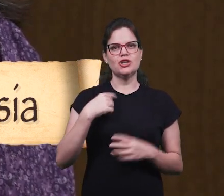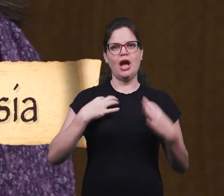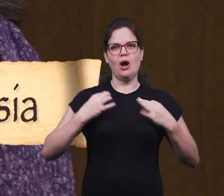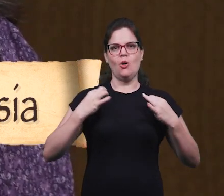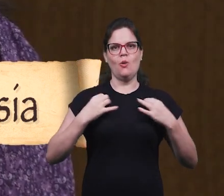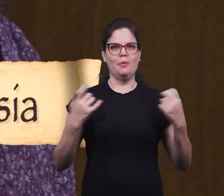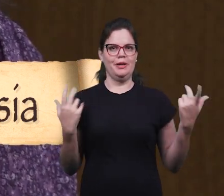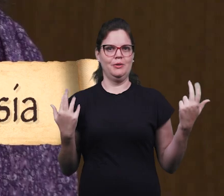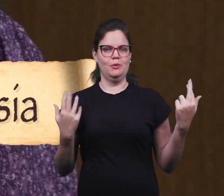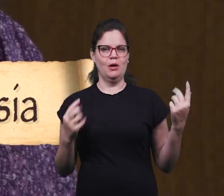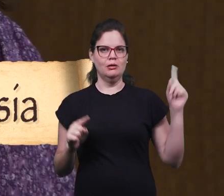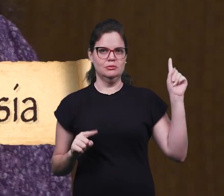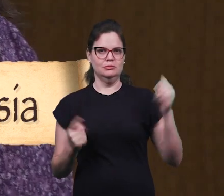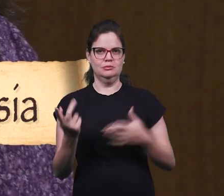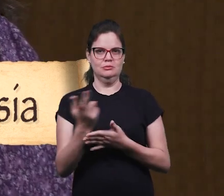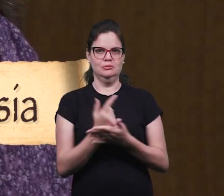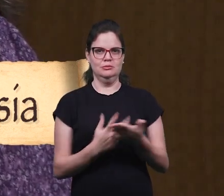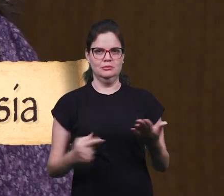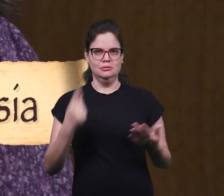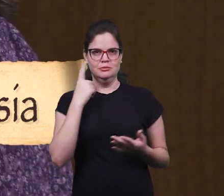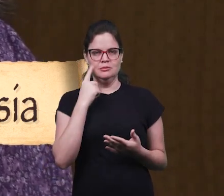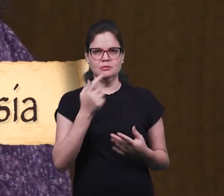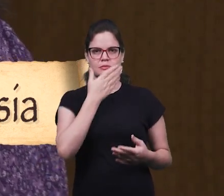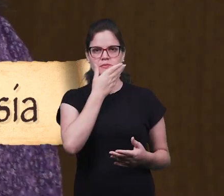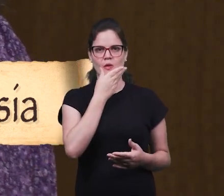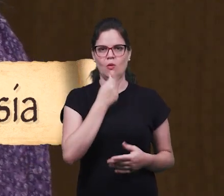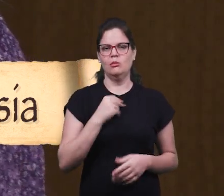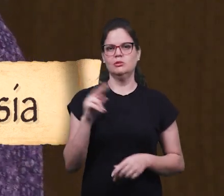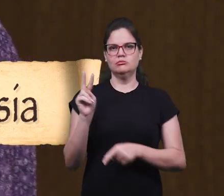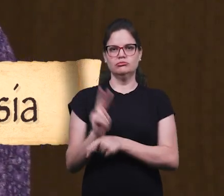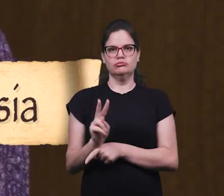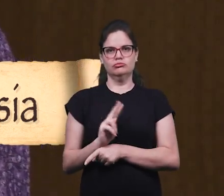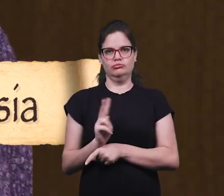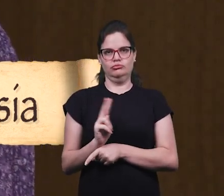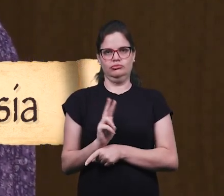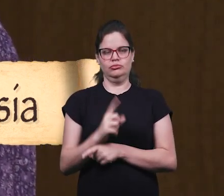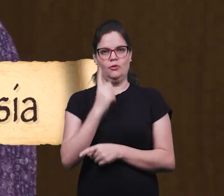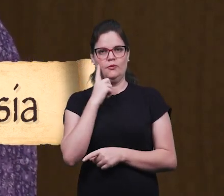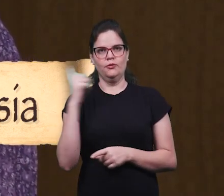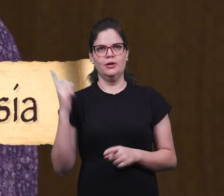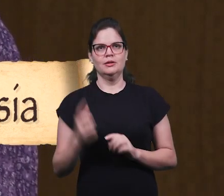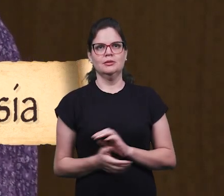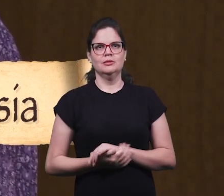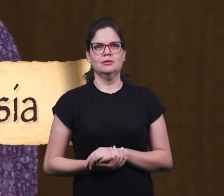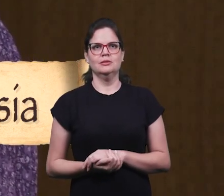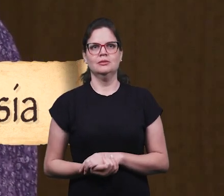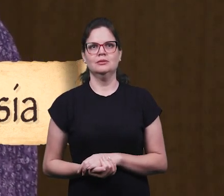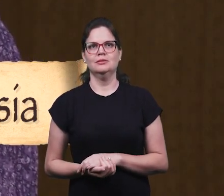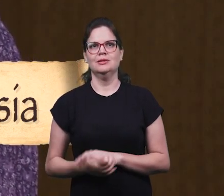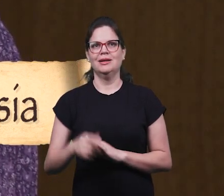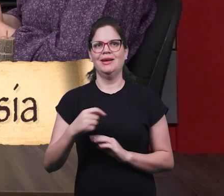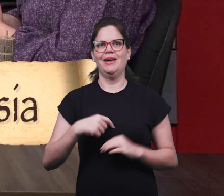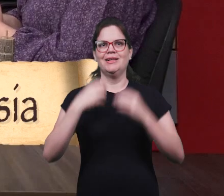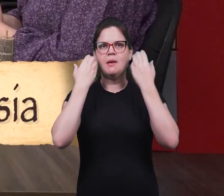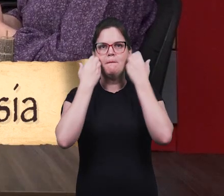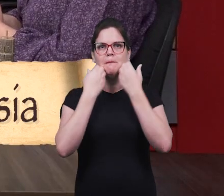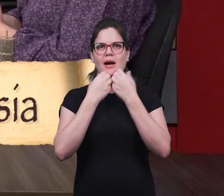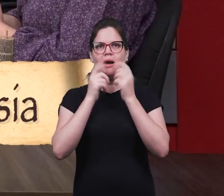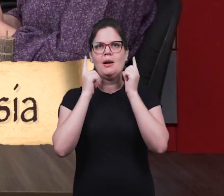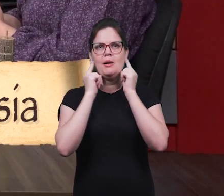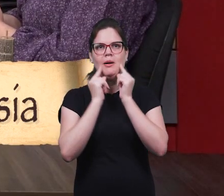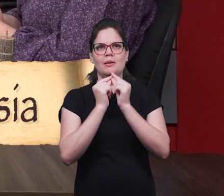figura deviam ser assim, né? Os homens que ficavam ali na guarda. Essa barbinha aí, que está na moda hoje,